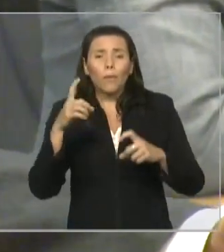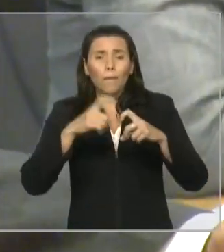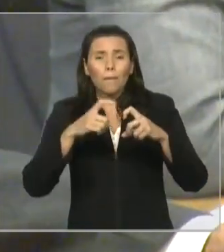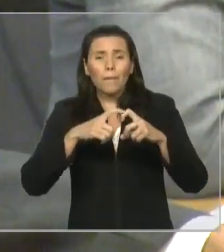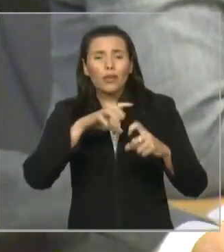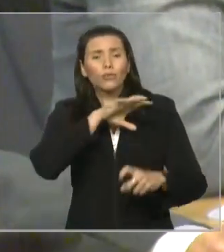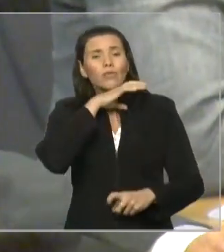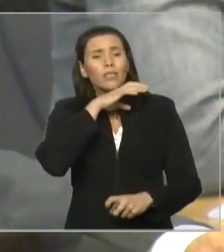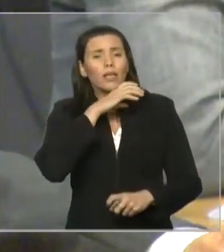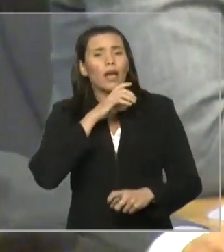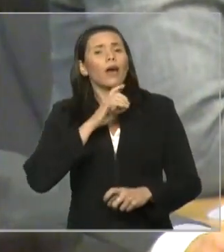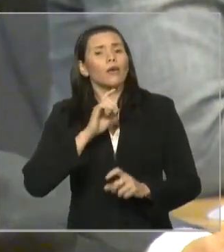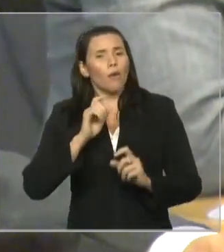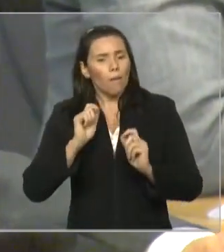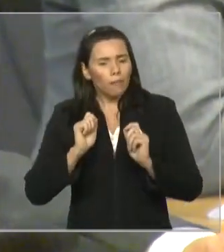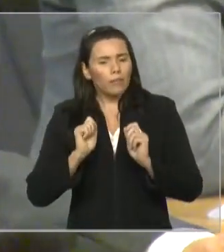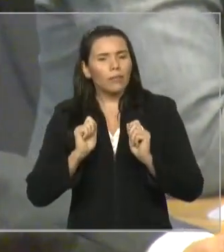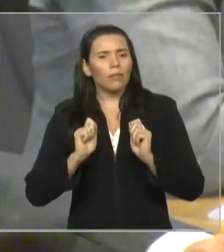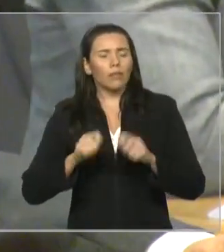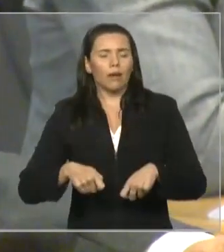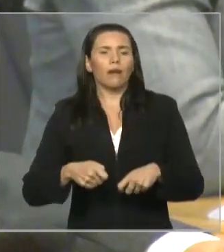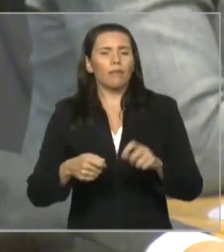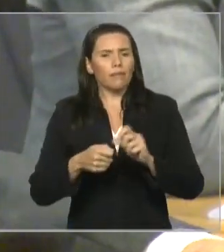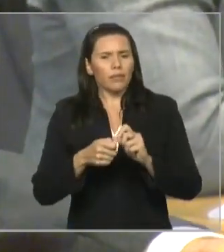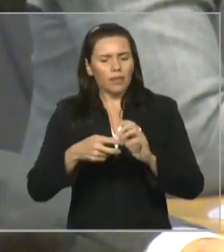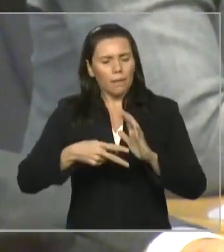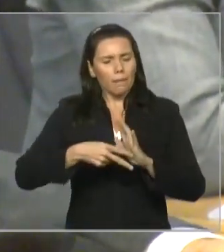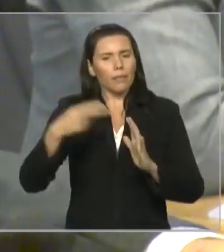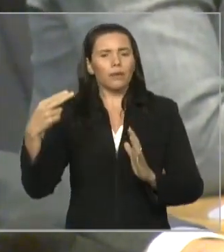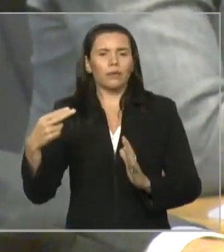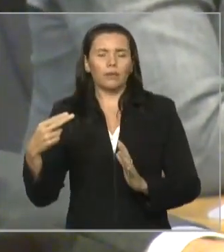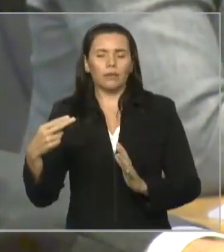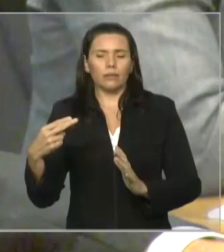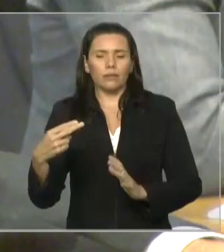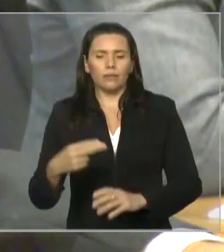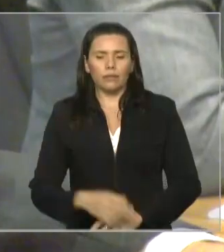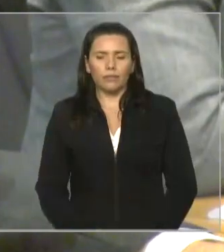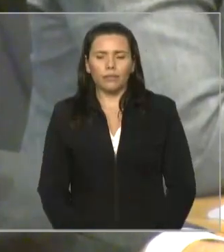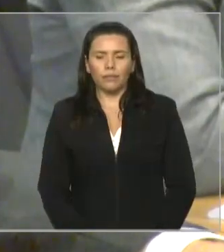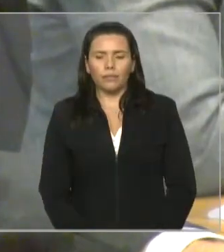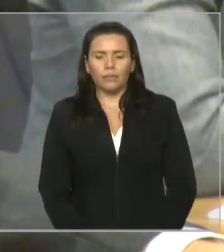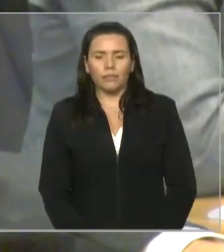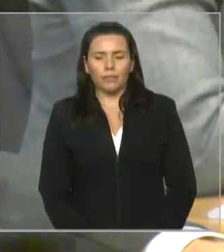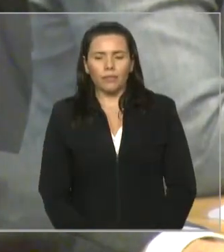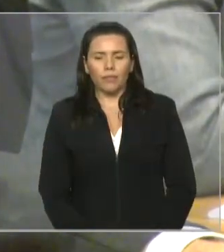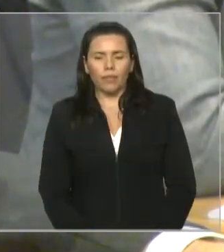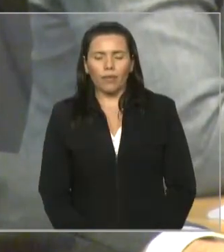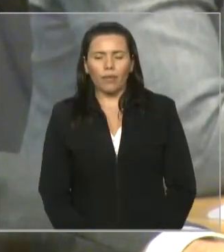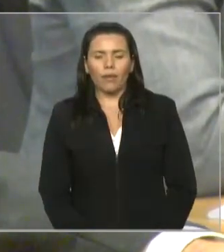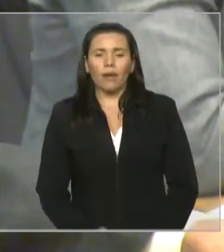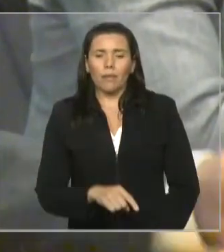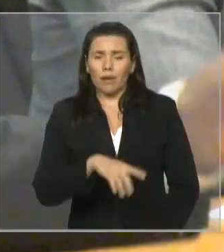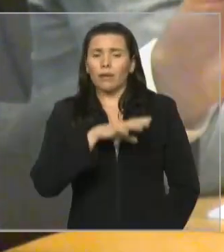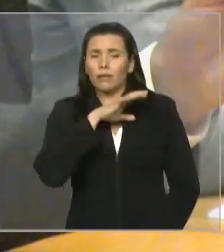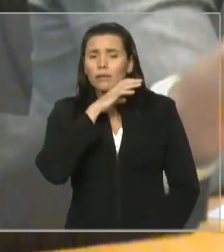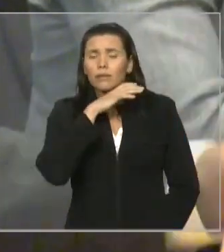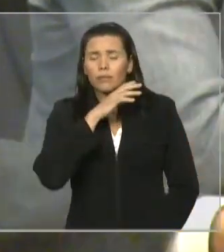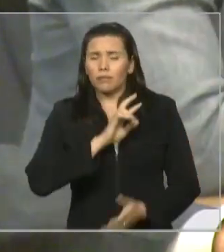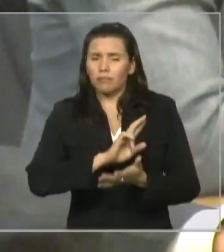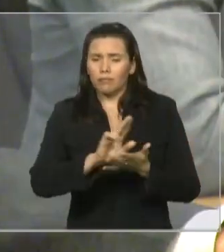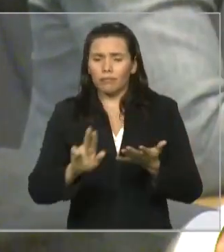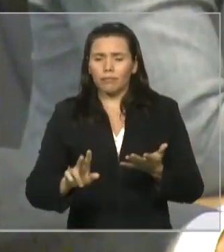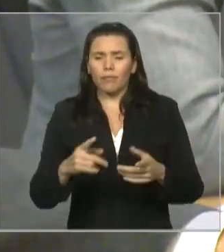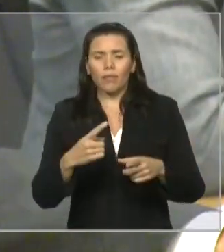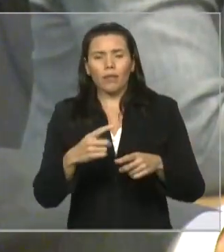determinados estados têm delegacia de proteção do animal já operando de ordem forte. Portanto, tanto a sua quanto a do